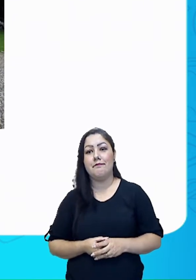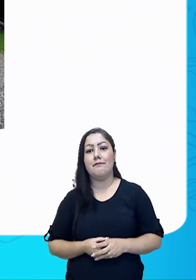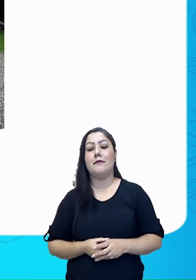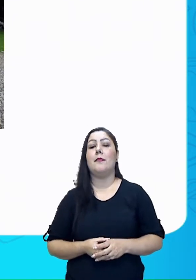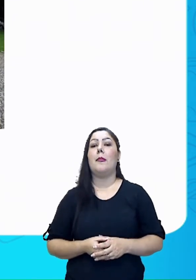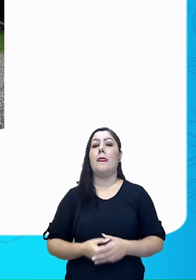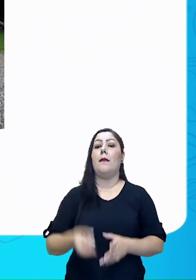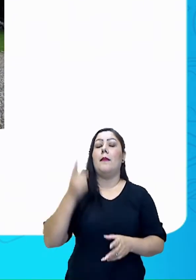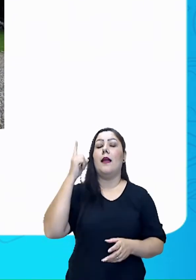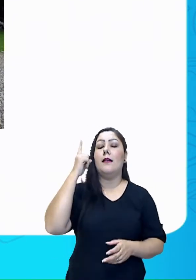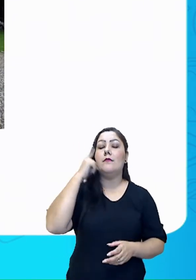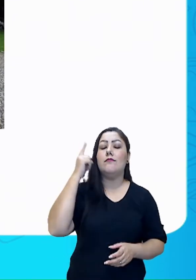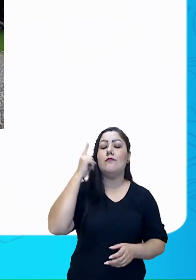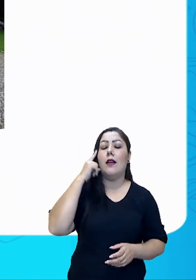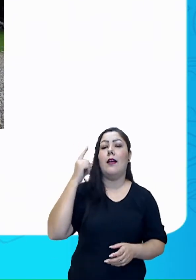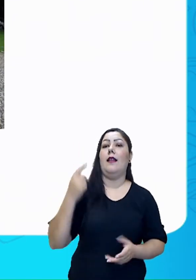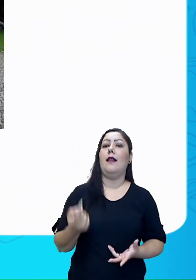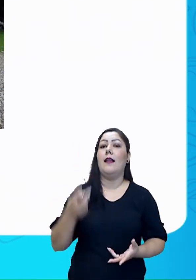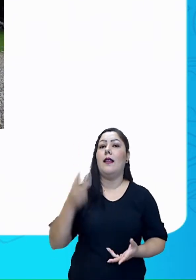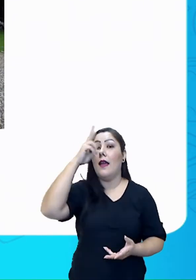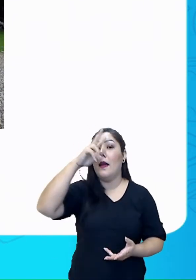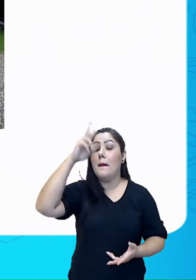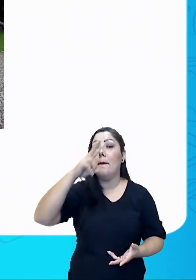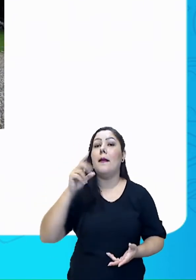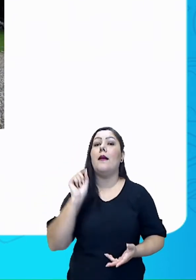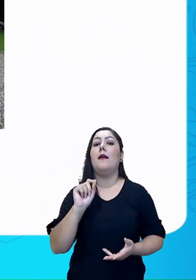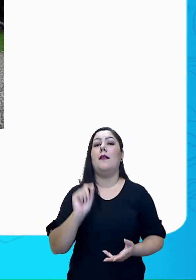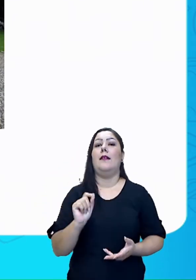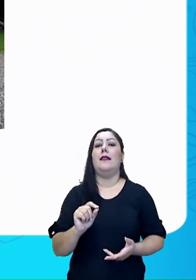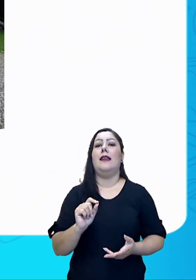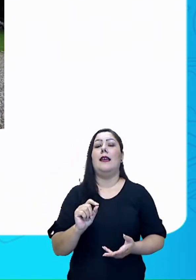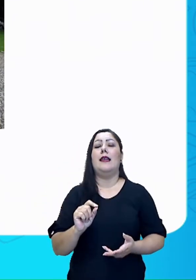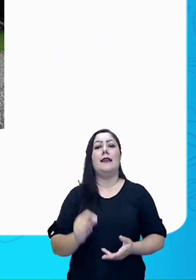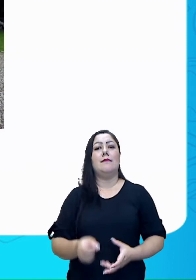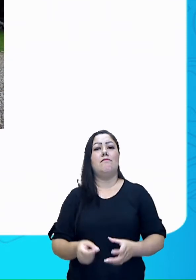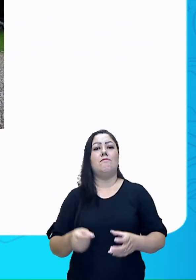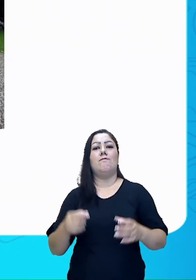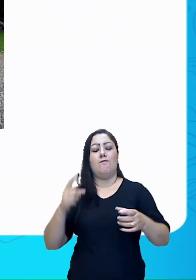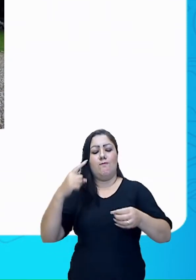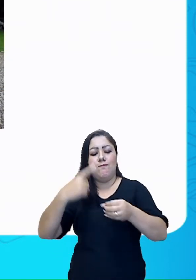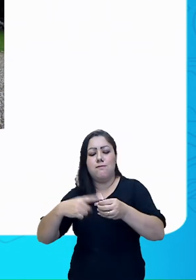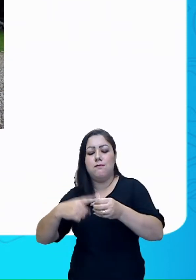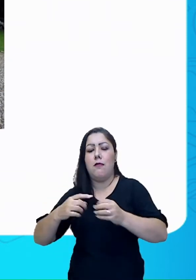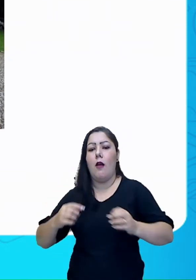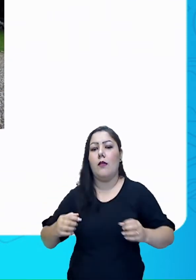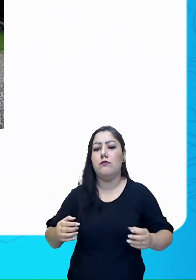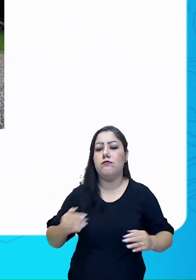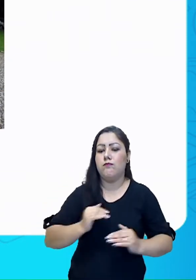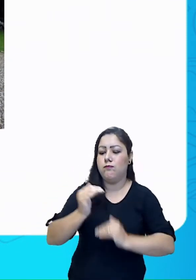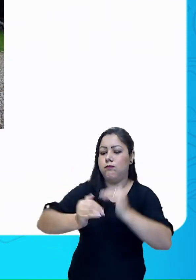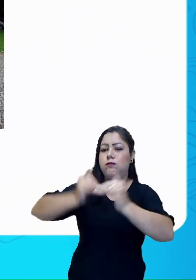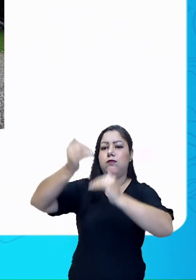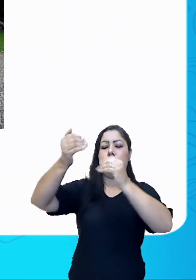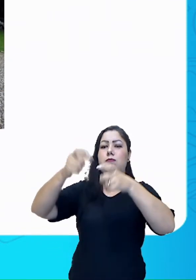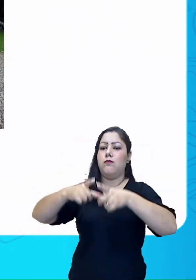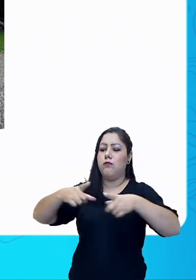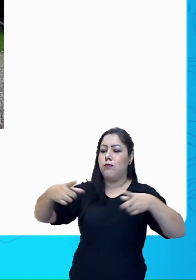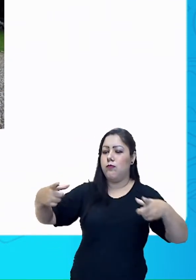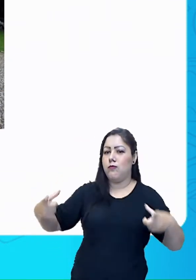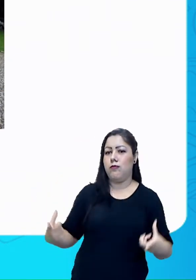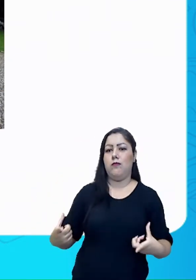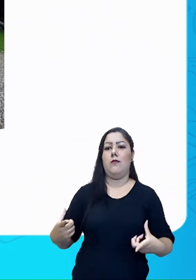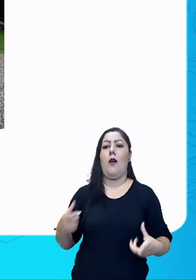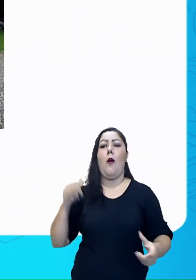lembrar que a nossa cidade estava em crescimento, que ela estava revigorando, tendo mais vidas. E olha